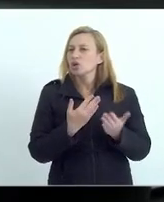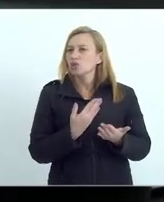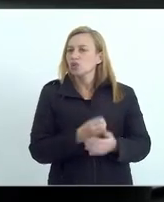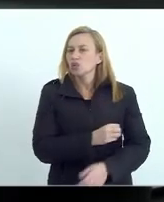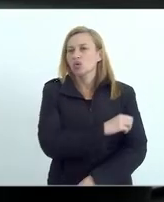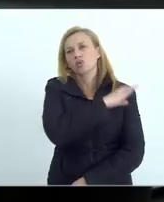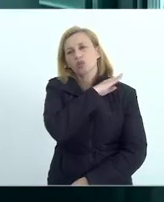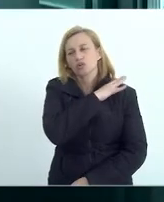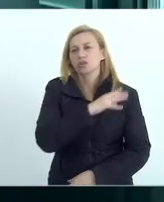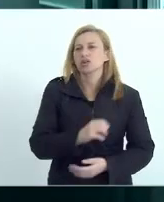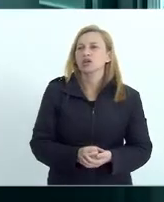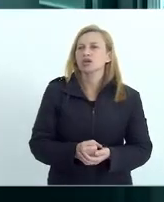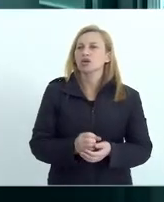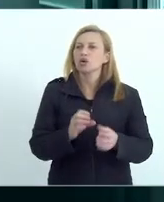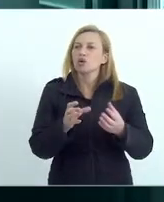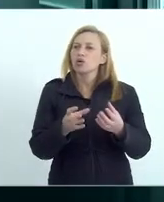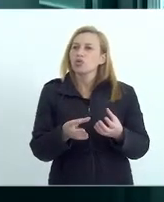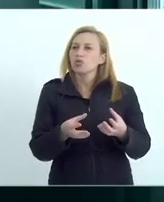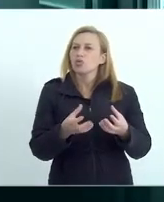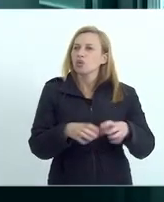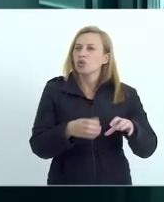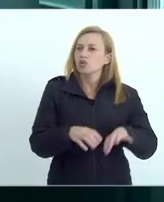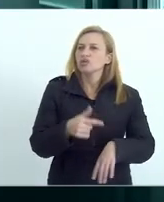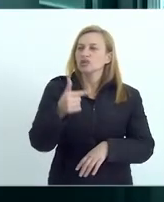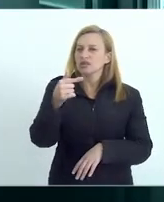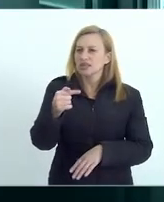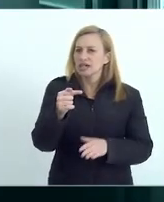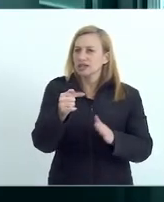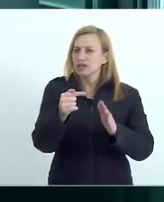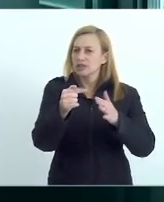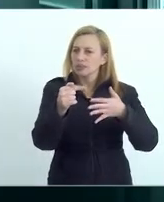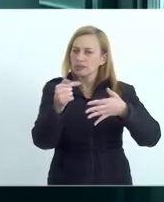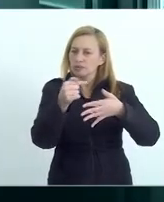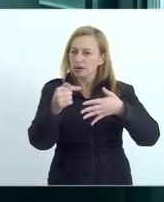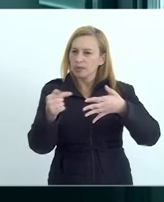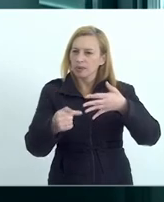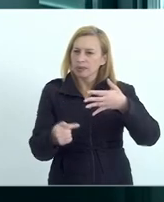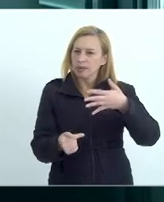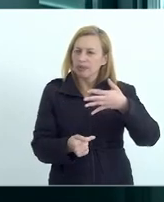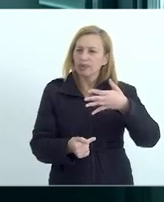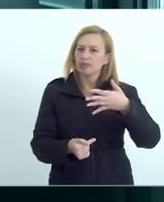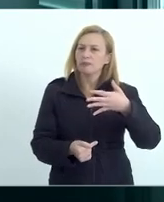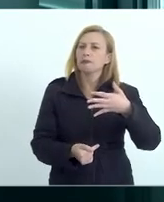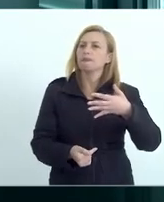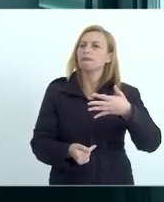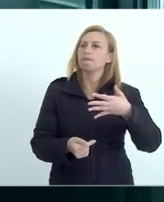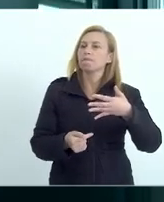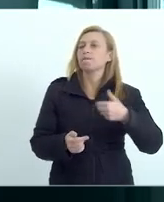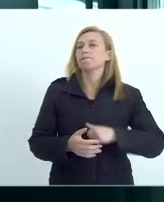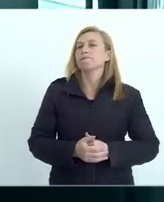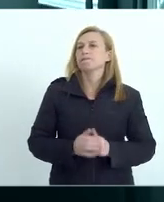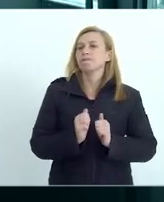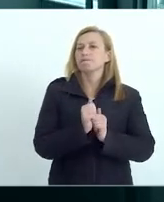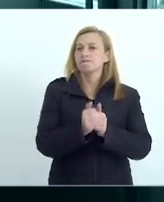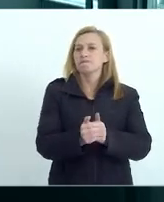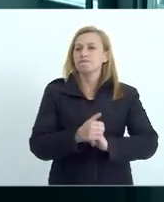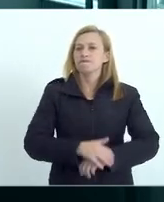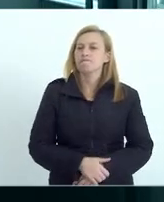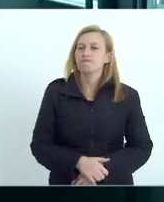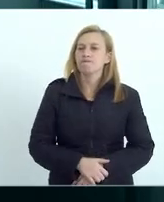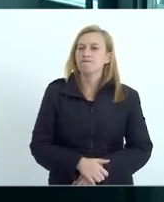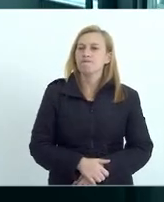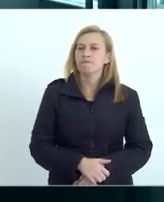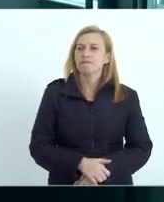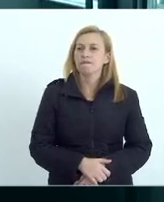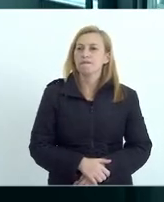concurso ele foi composto por sete etapas essas sete etapas aqui que são sequenciados né são subsequente é